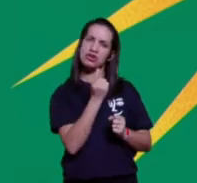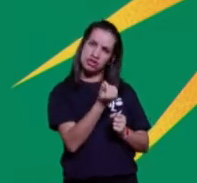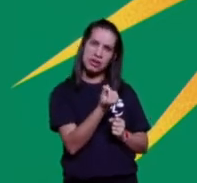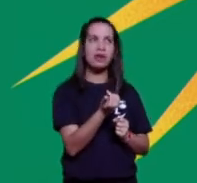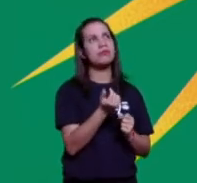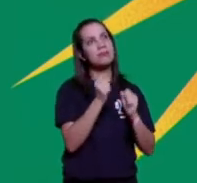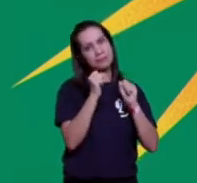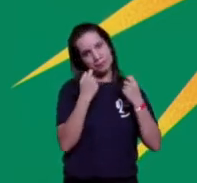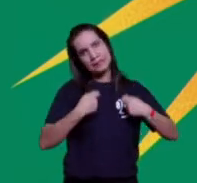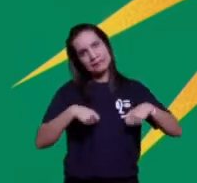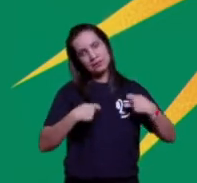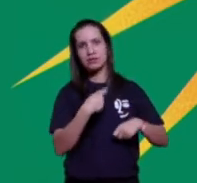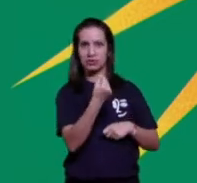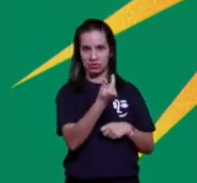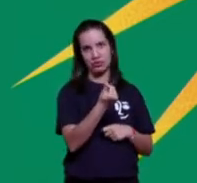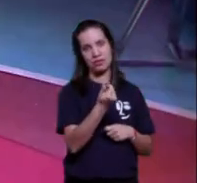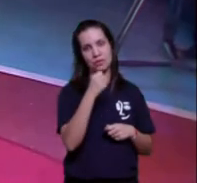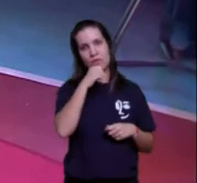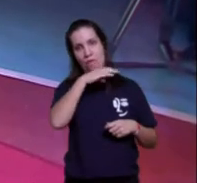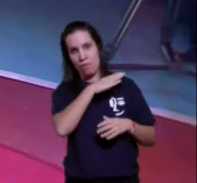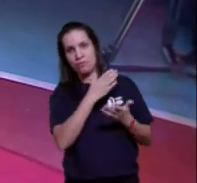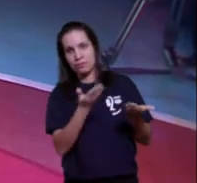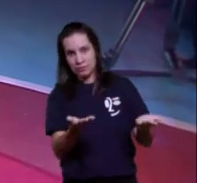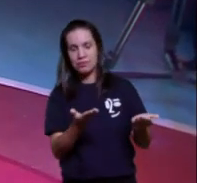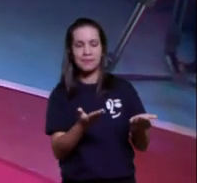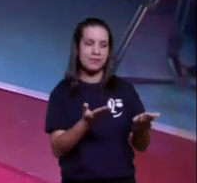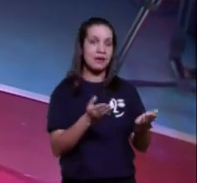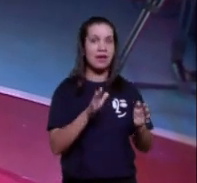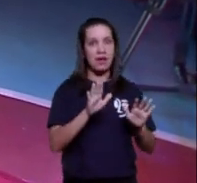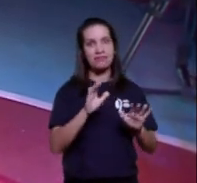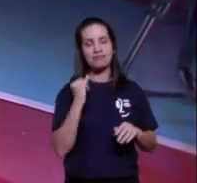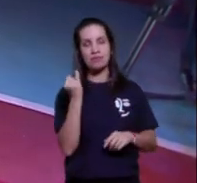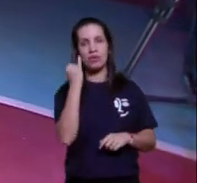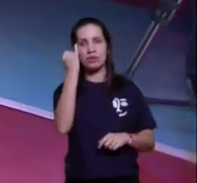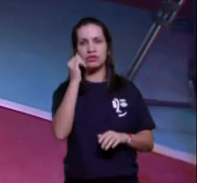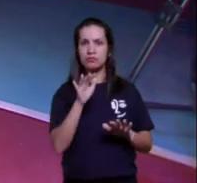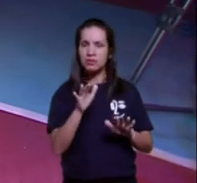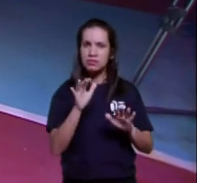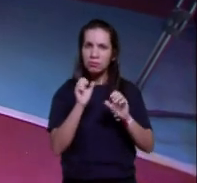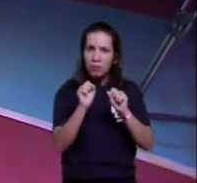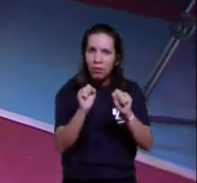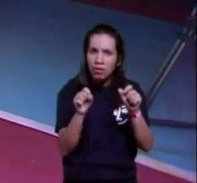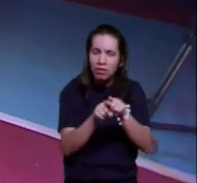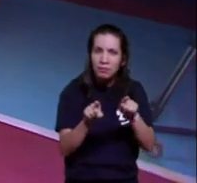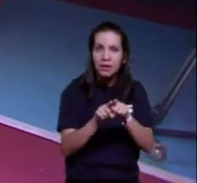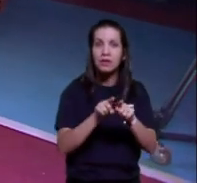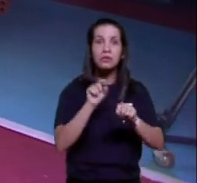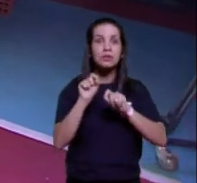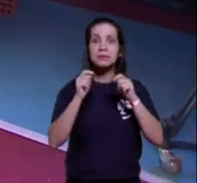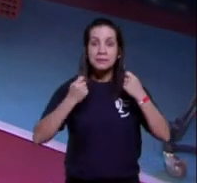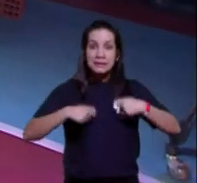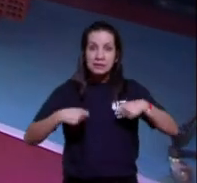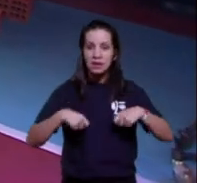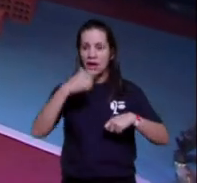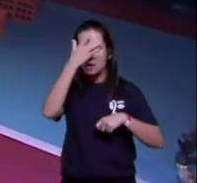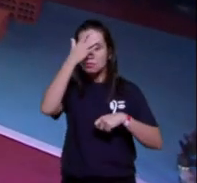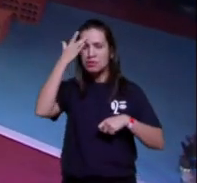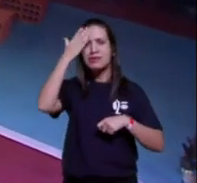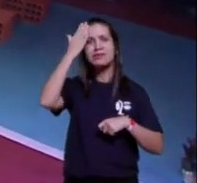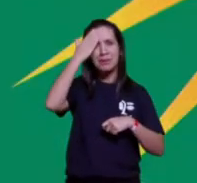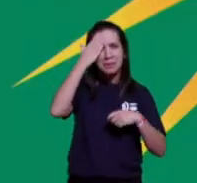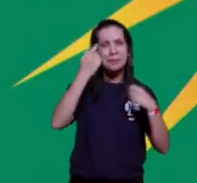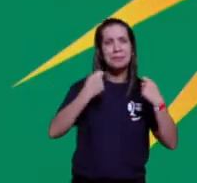gente precisa da doação, as pessoas precisam disso, e é fundamental. Mas, de um modo geral, o que a gente precisa é que todo mundo saiba da